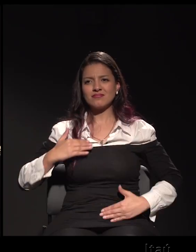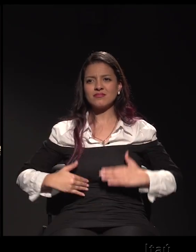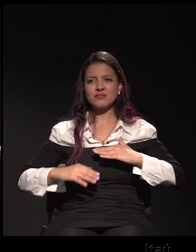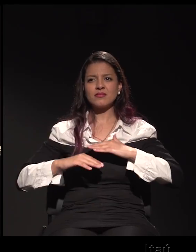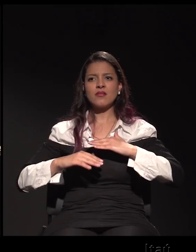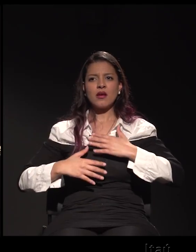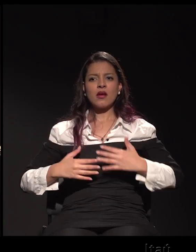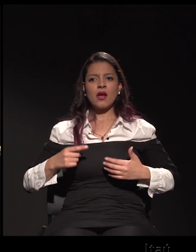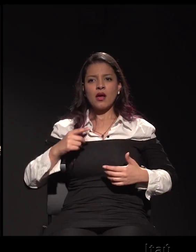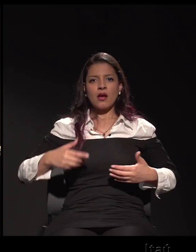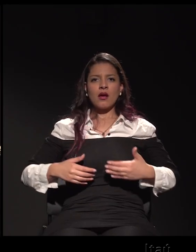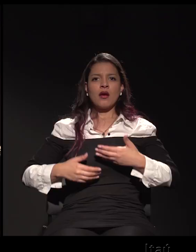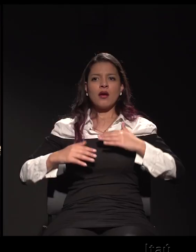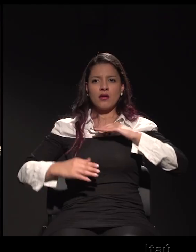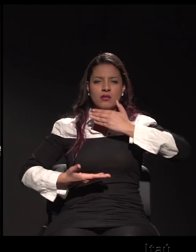caixa torácica, região